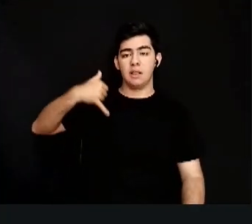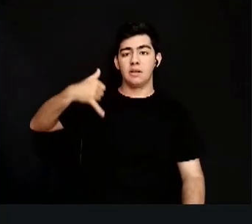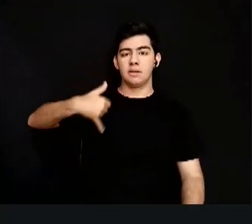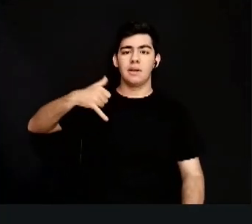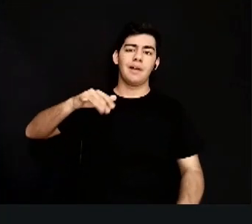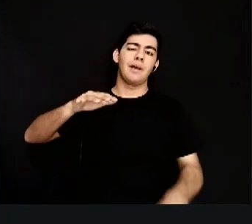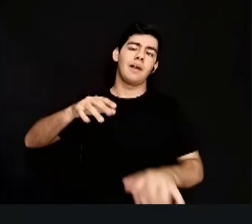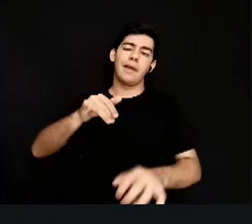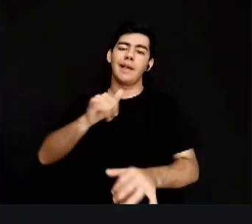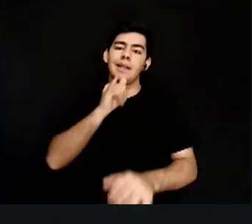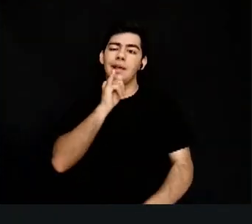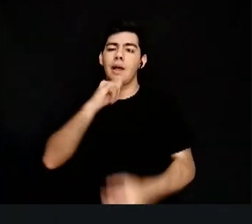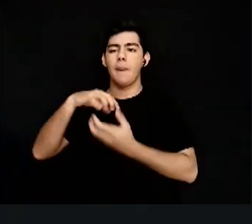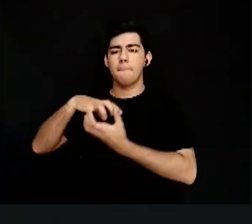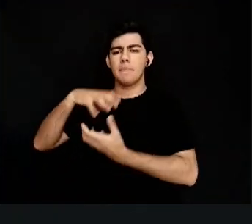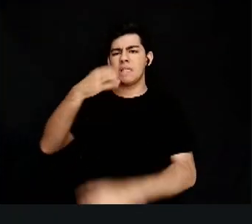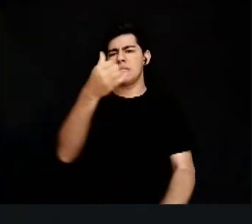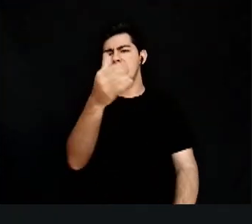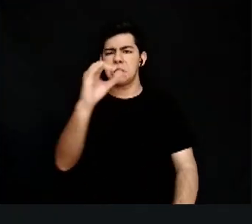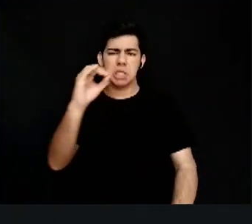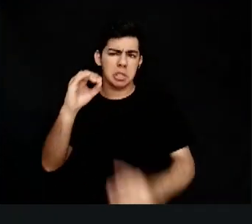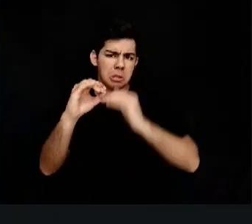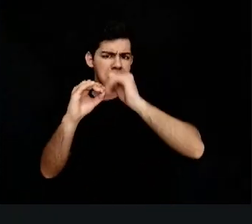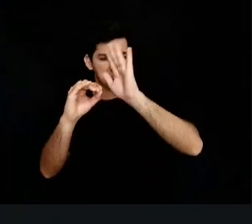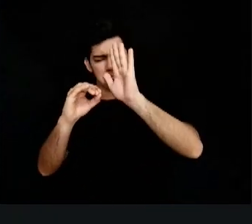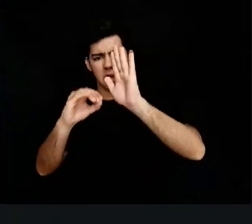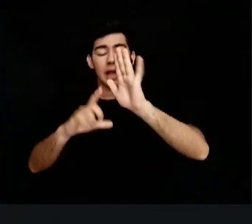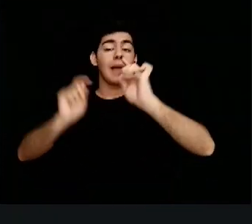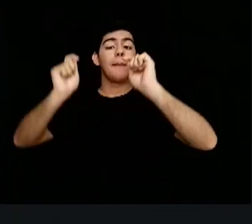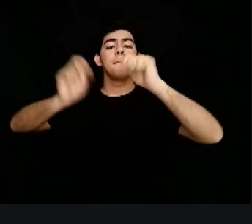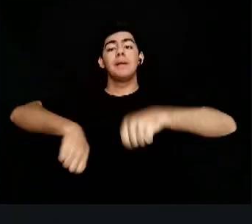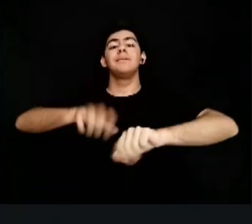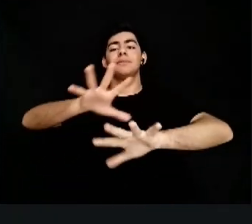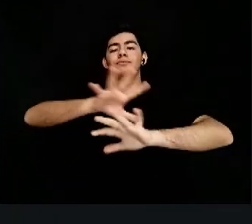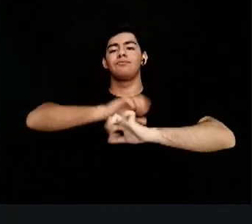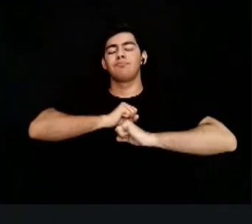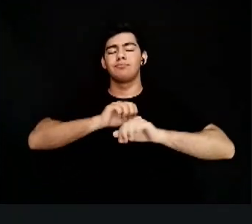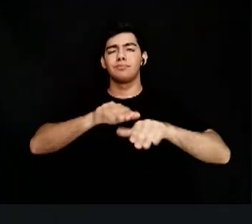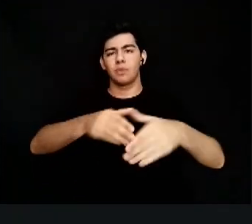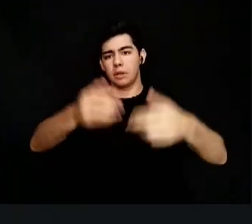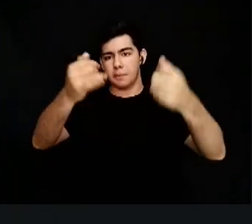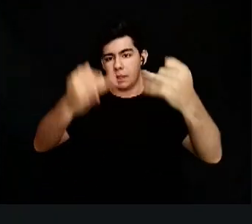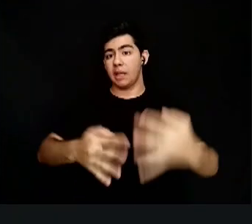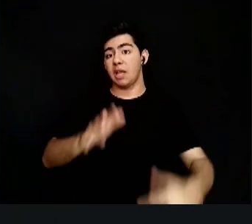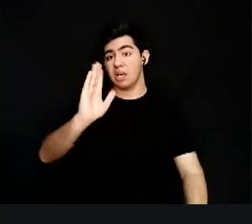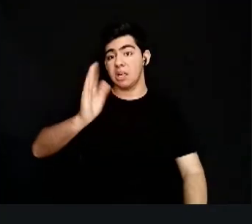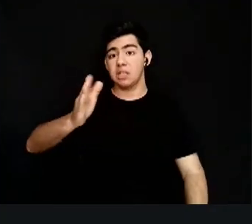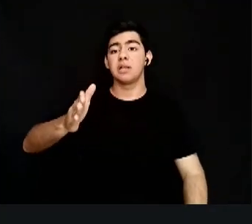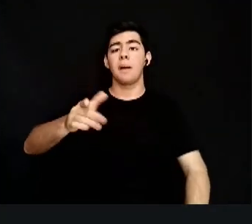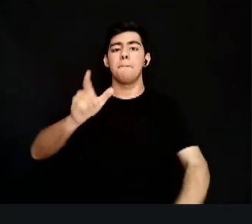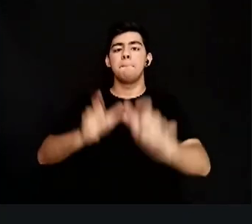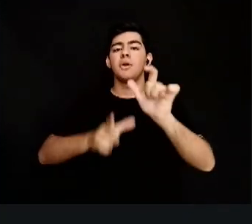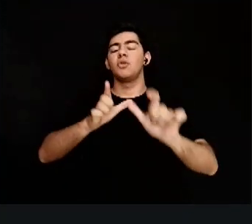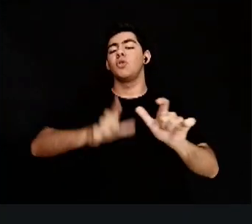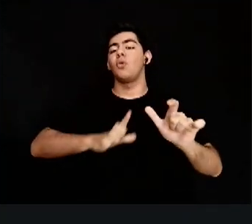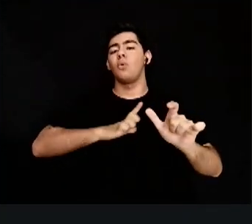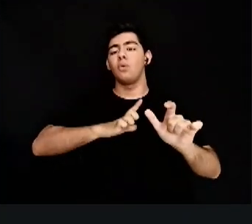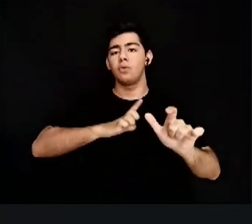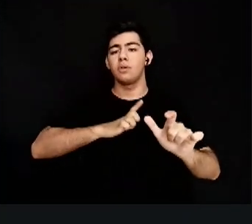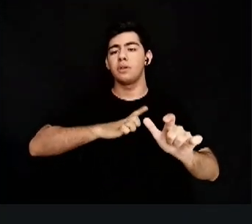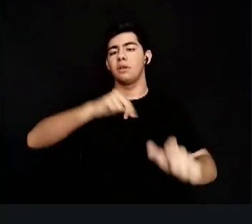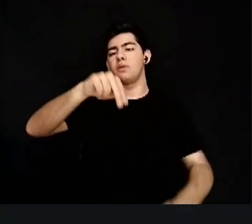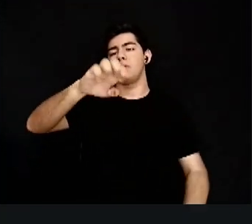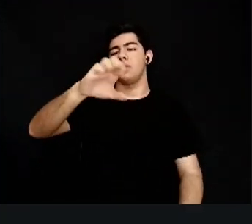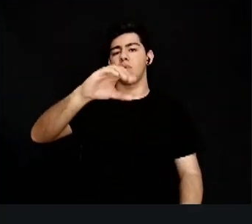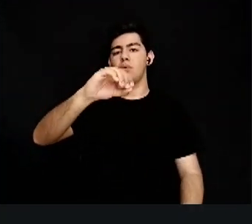trombose venosa com o aumento da idade, então depois dos 60, 70 anos, aumenta o risco. Como eu já falei, pacientes que